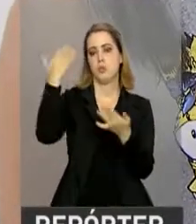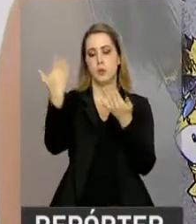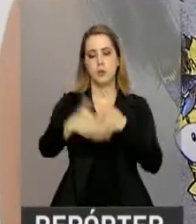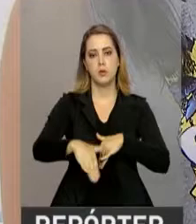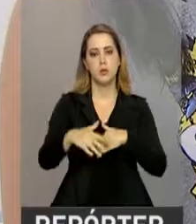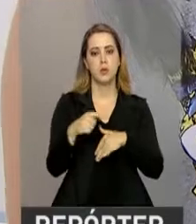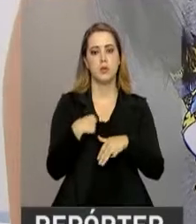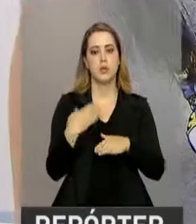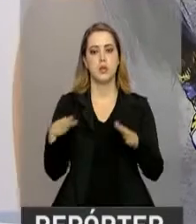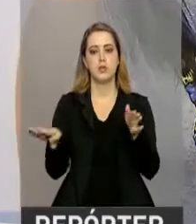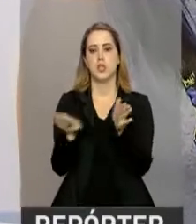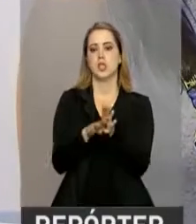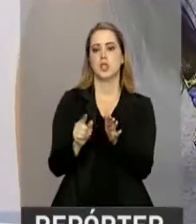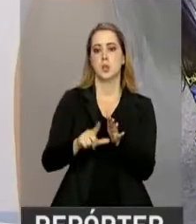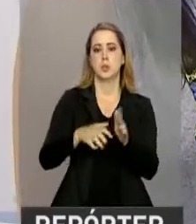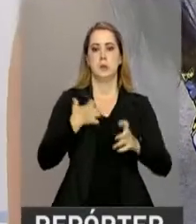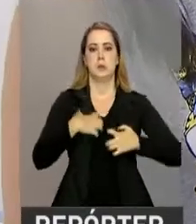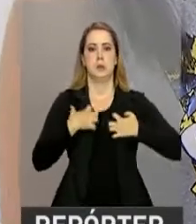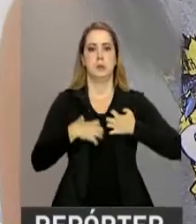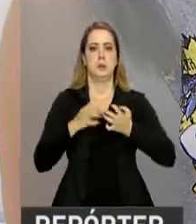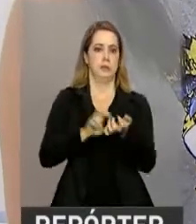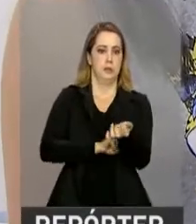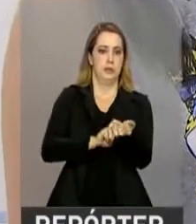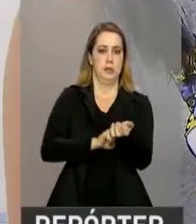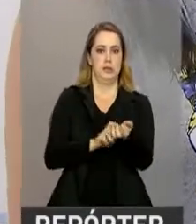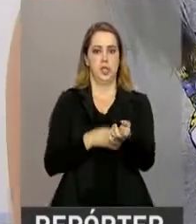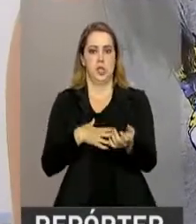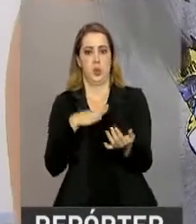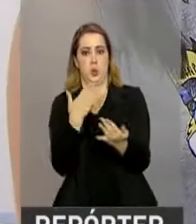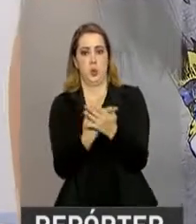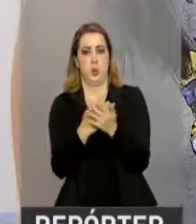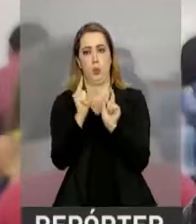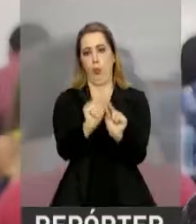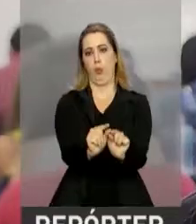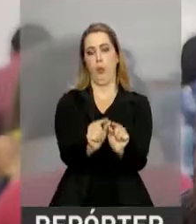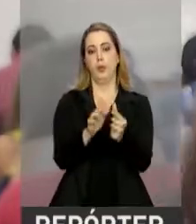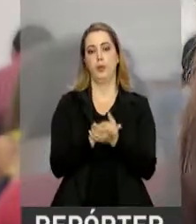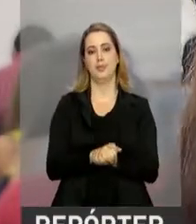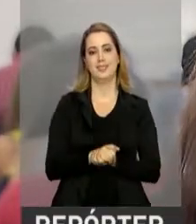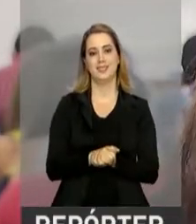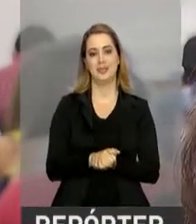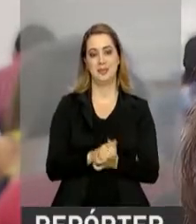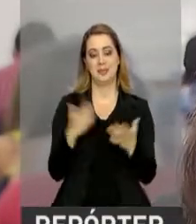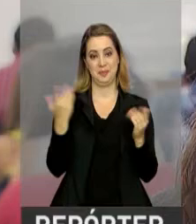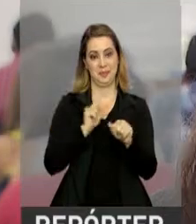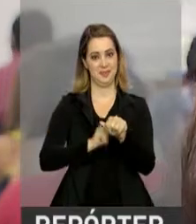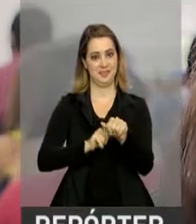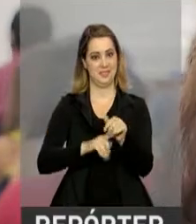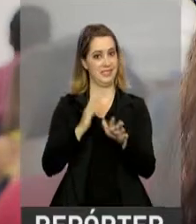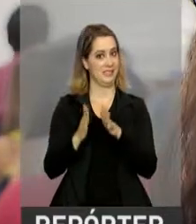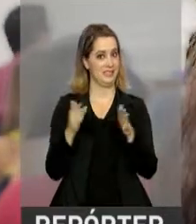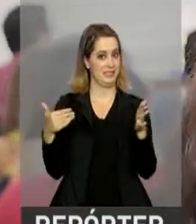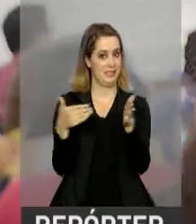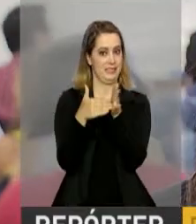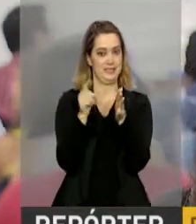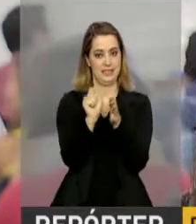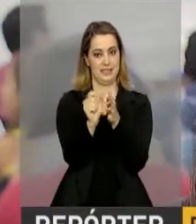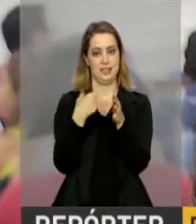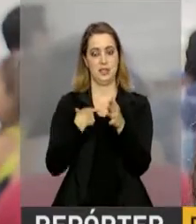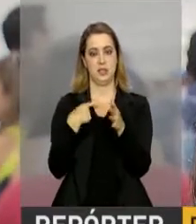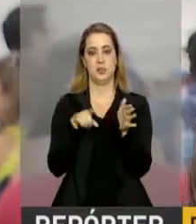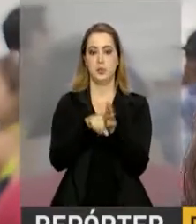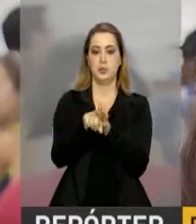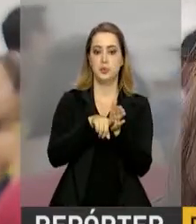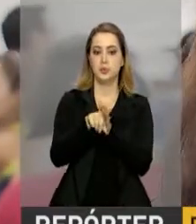pra você não chegar e ter aquele nervosismo de chegar e não ter estudado alguma coisa na reta final a gente e se dedica mais a fazer questões